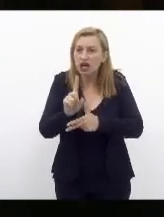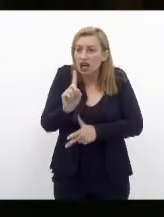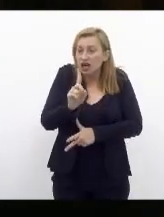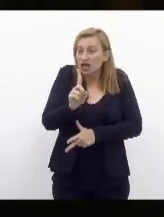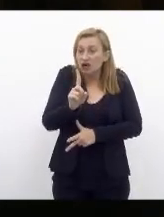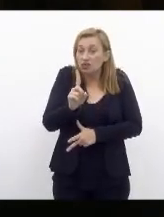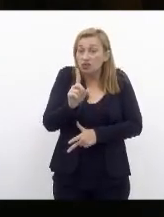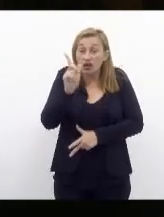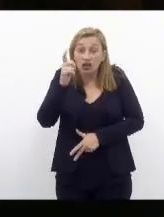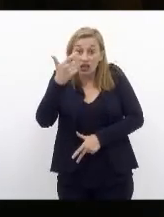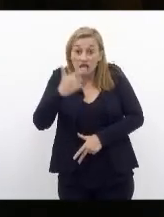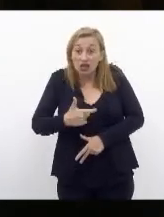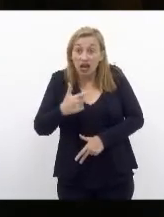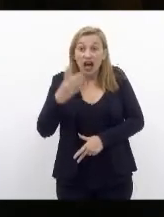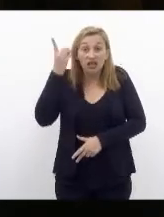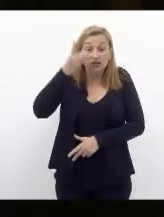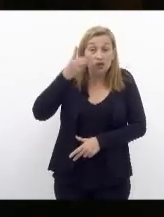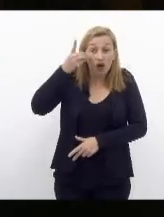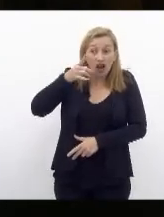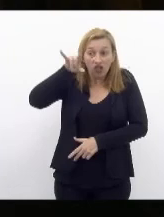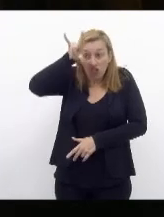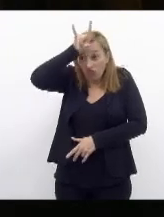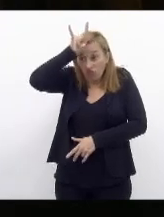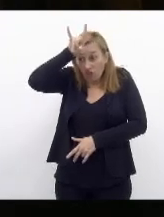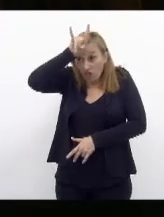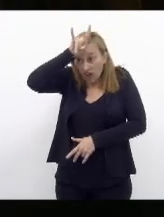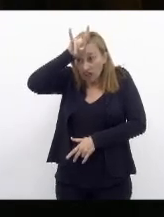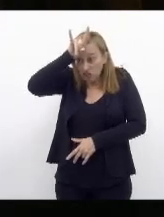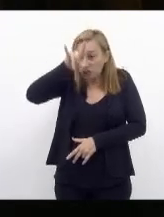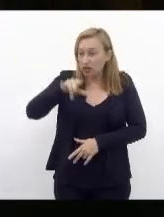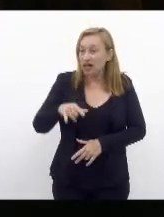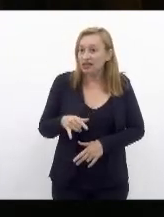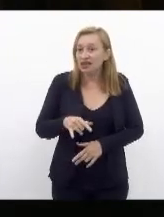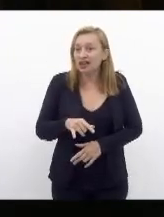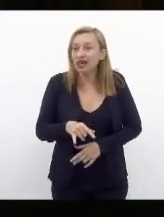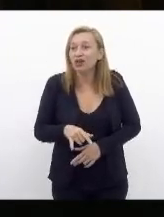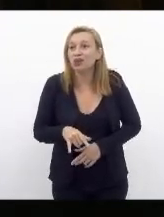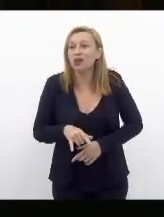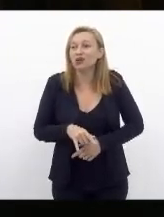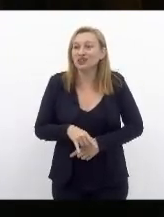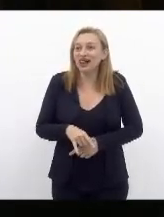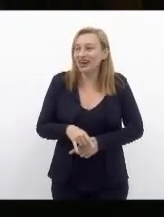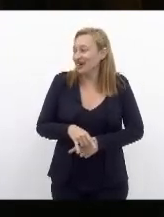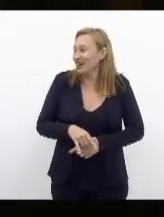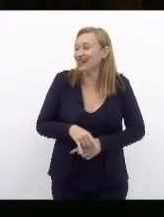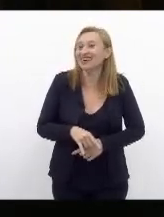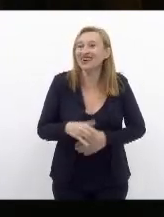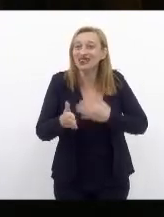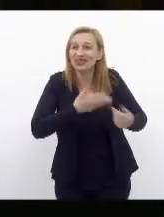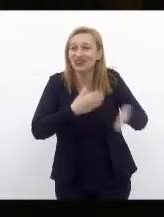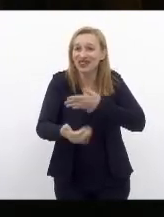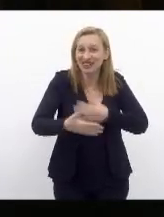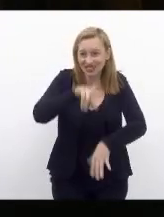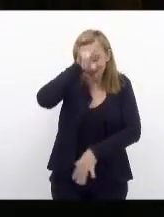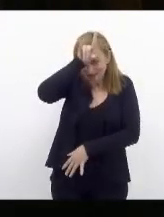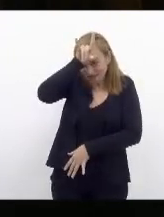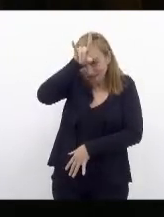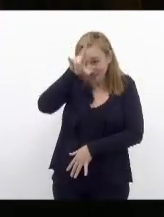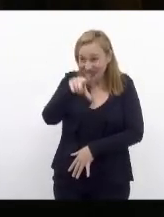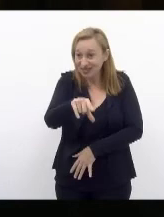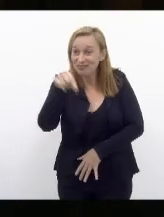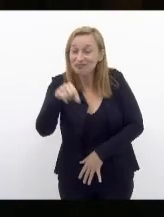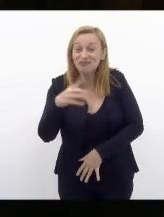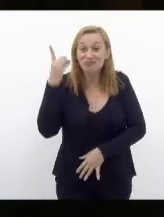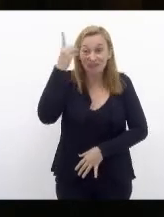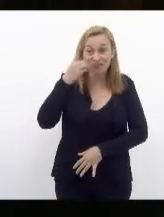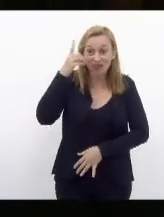ser advogado de chifrudo. Qualquer chifrudo desse estado, se quiser nomear o